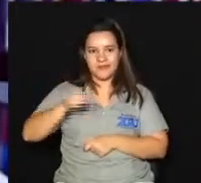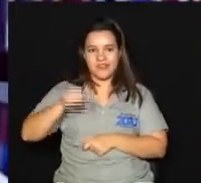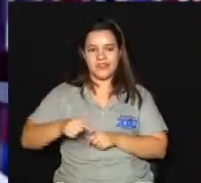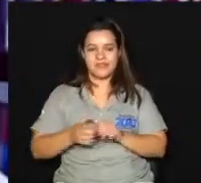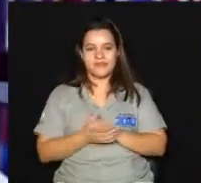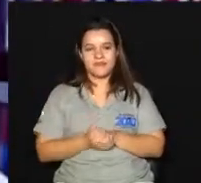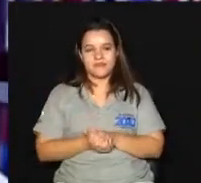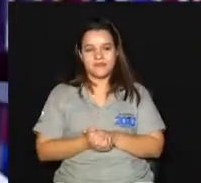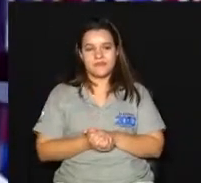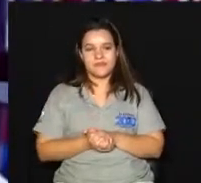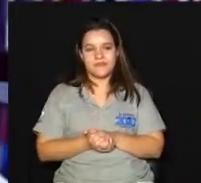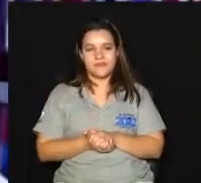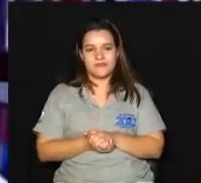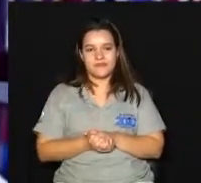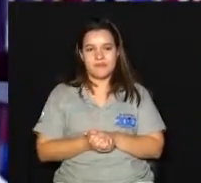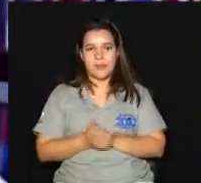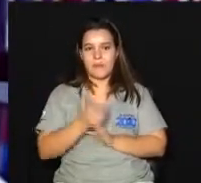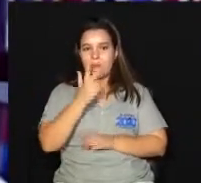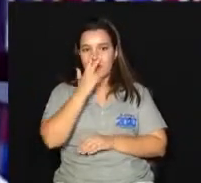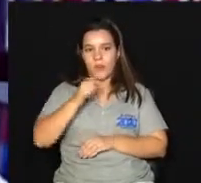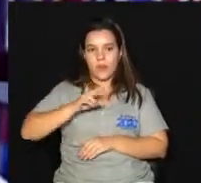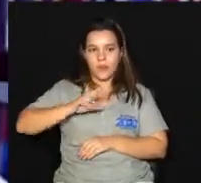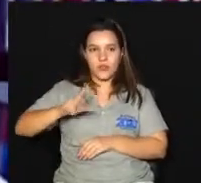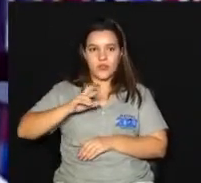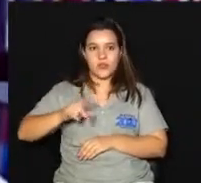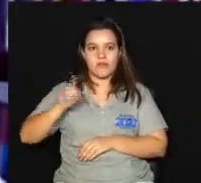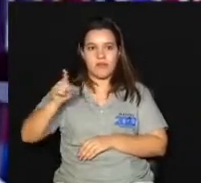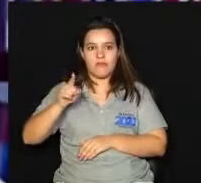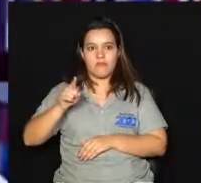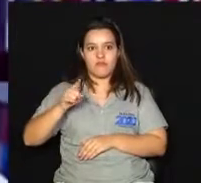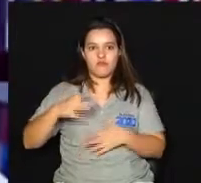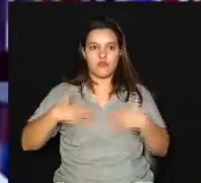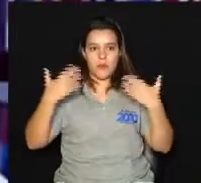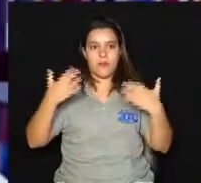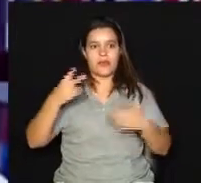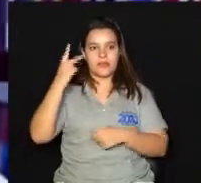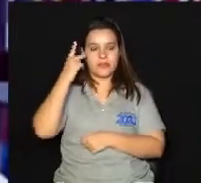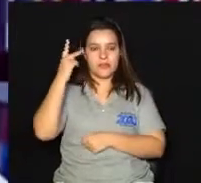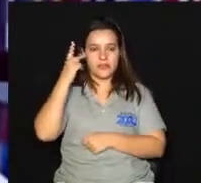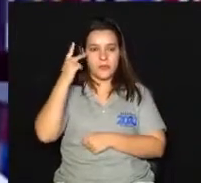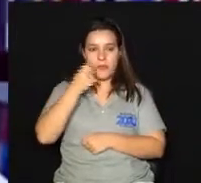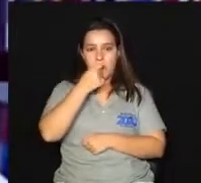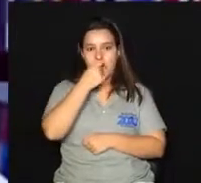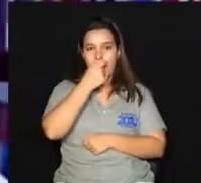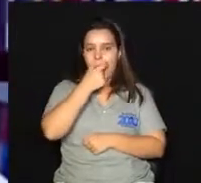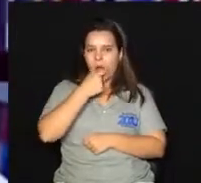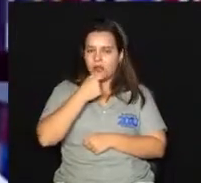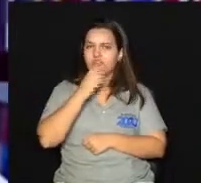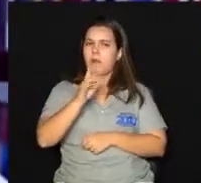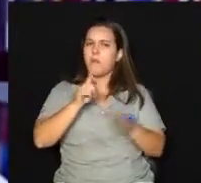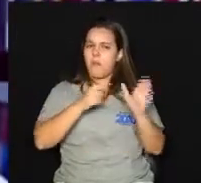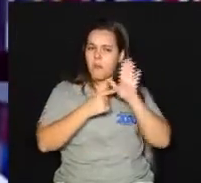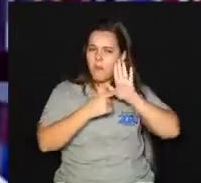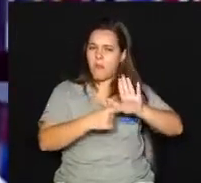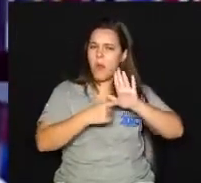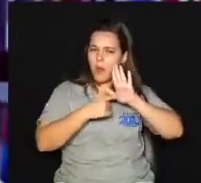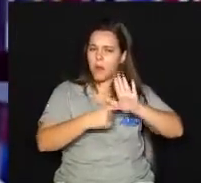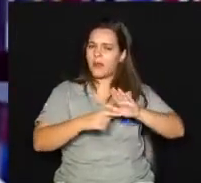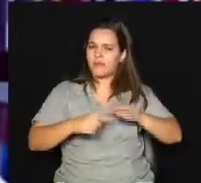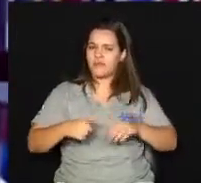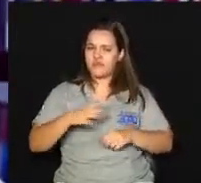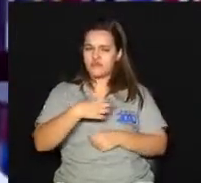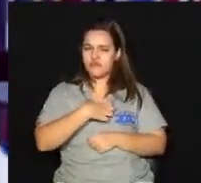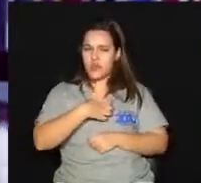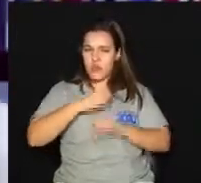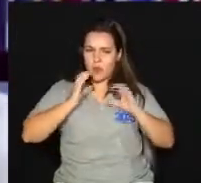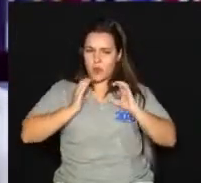Mas não é tão surpreendente o caso de São Paulo, que o Boulos já vinha apresentando assim, um